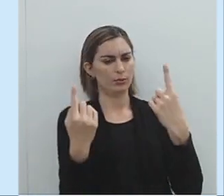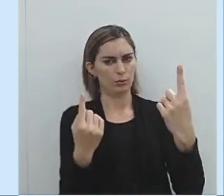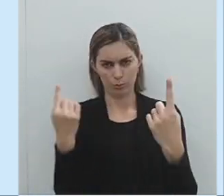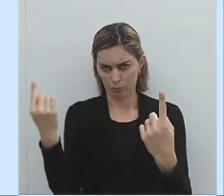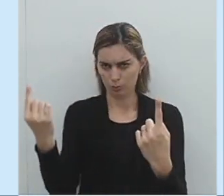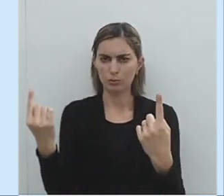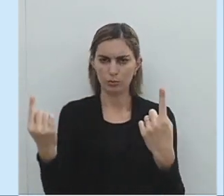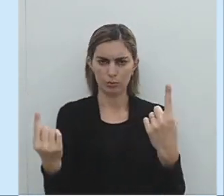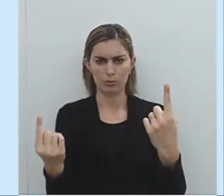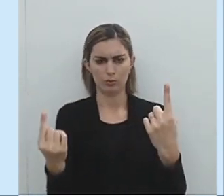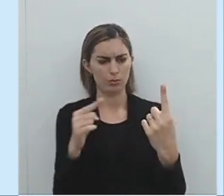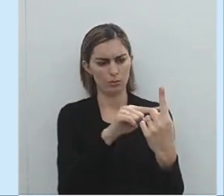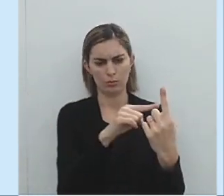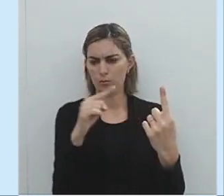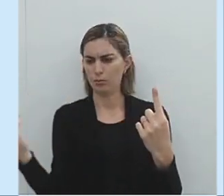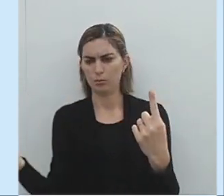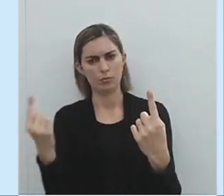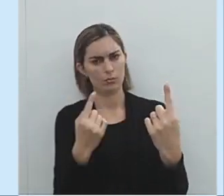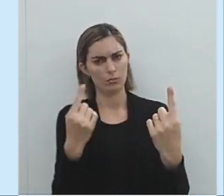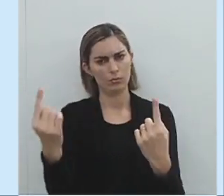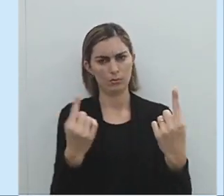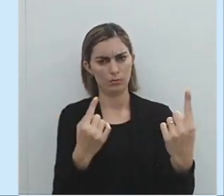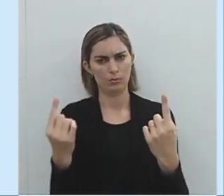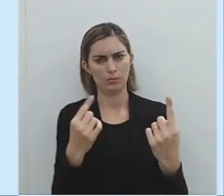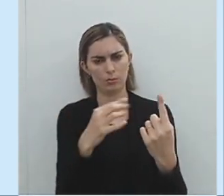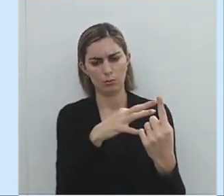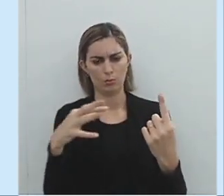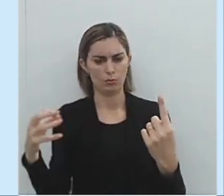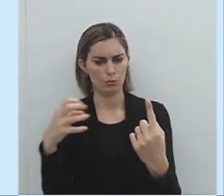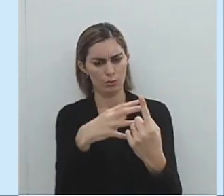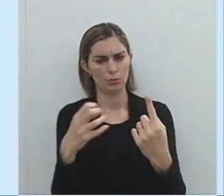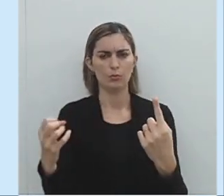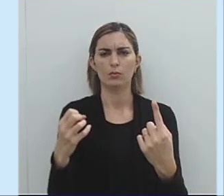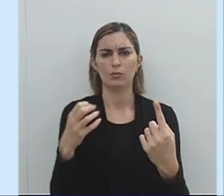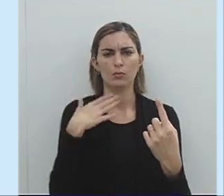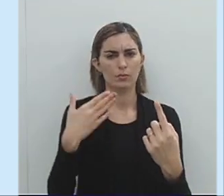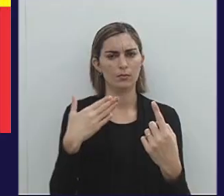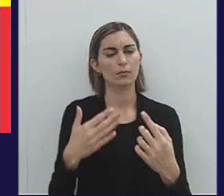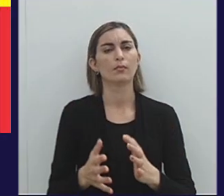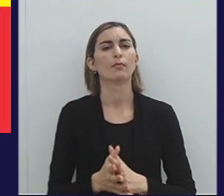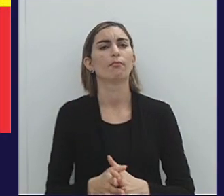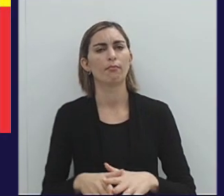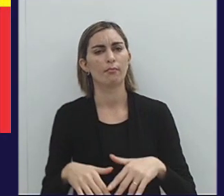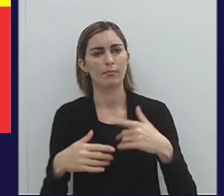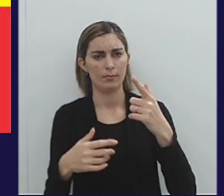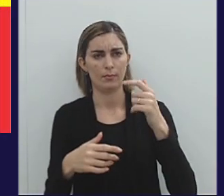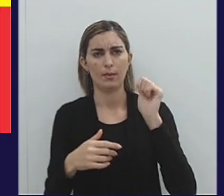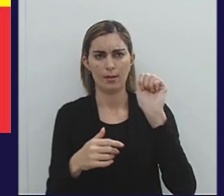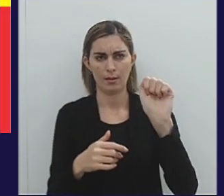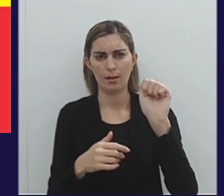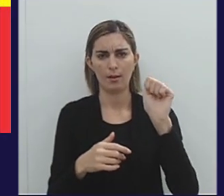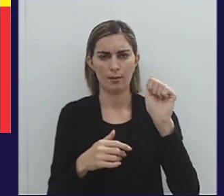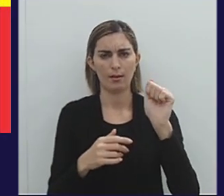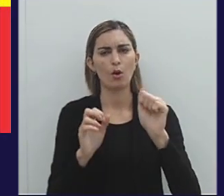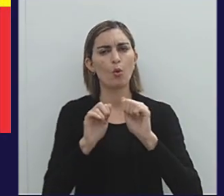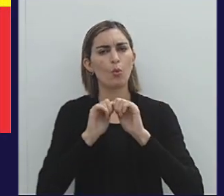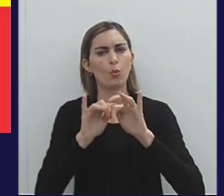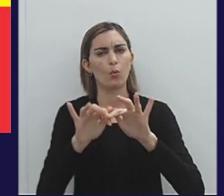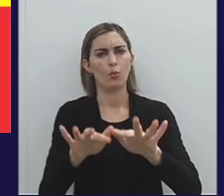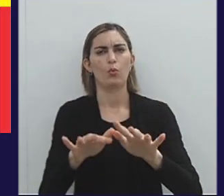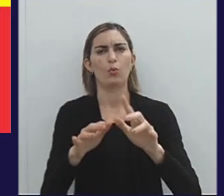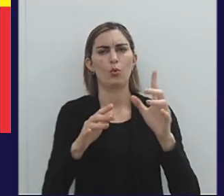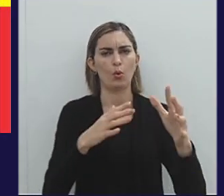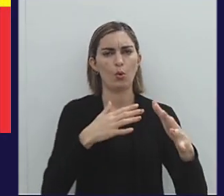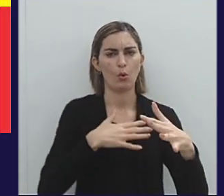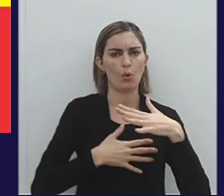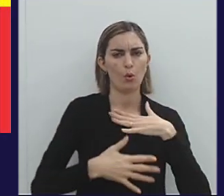Não são dois corpos que estão recebendo ao mesmo tempo a quantidade de calor. Na letra A vem dizendo, o calor flui dos